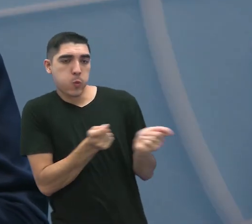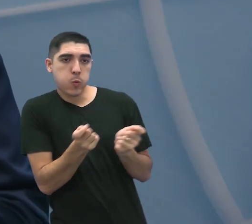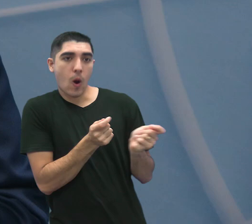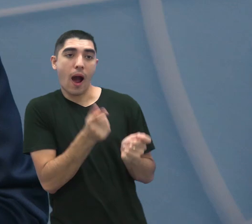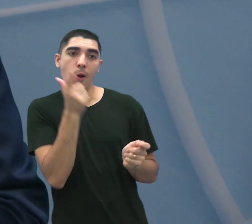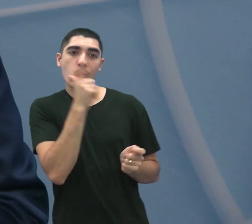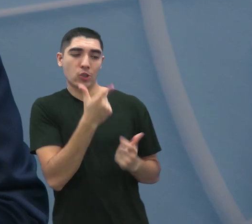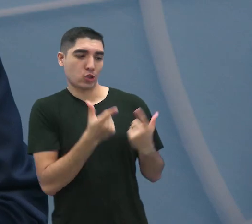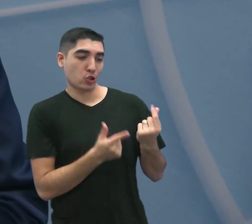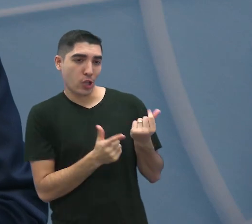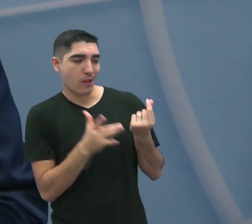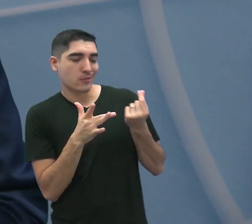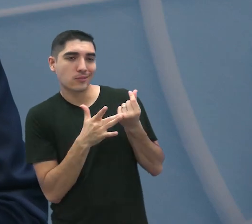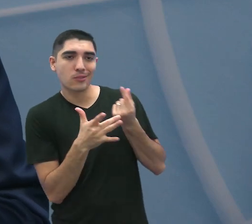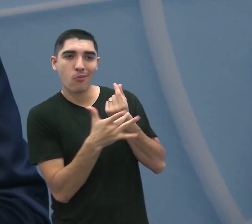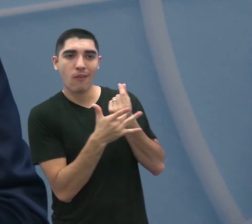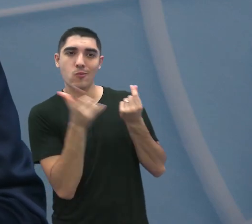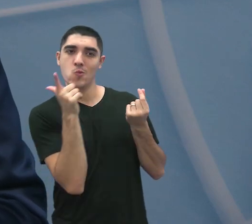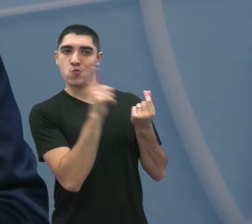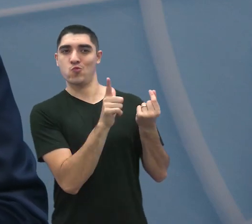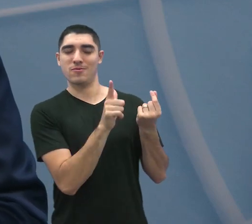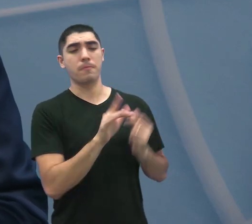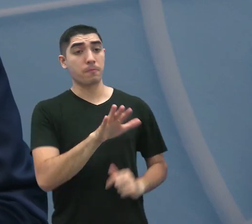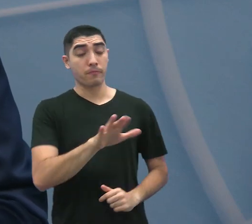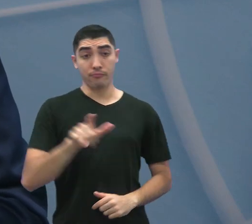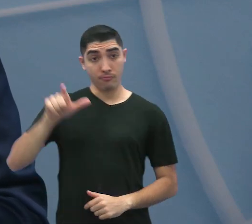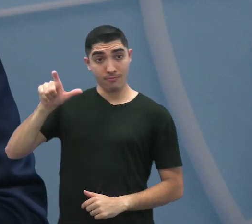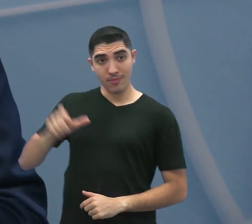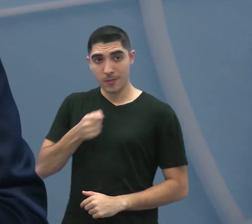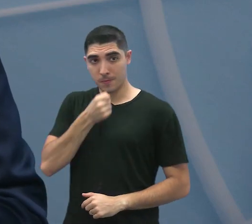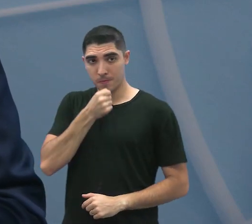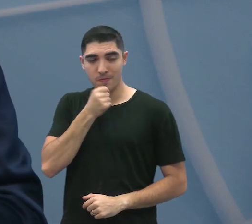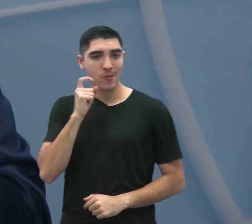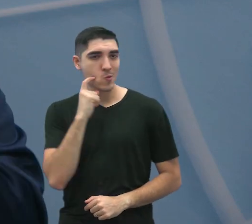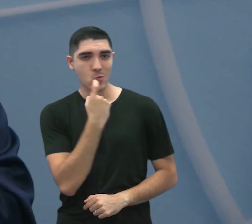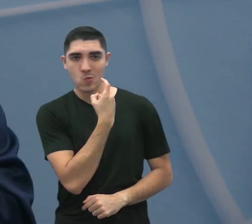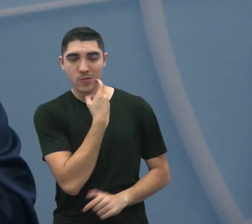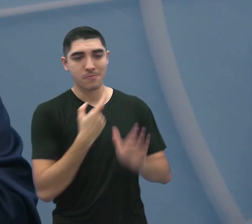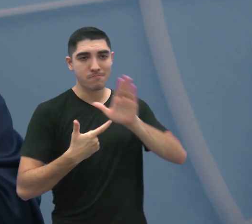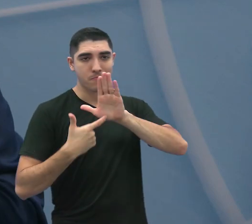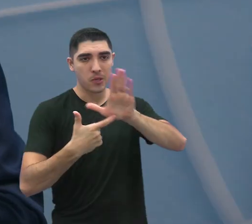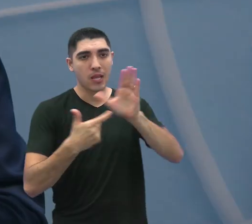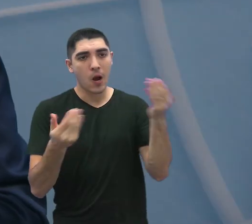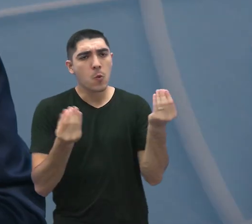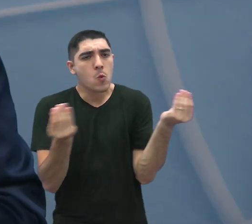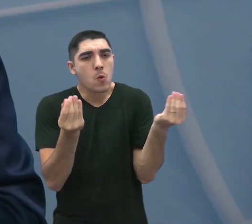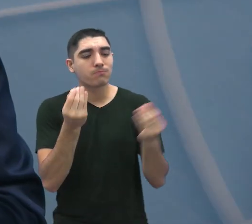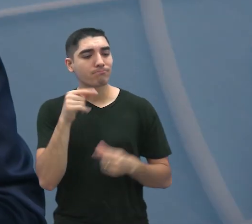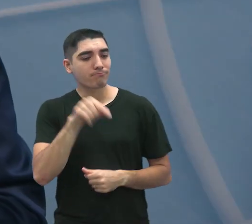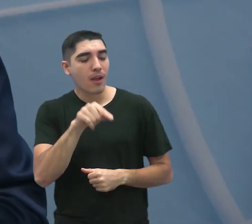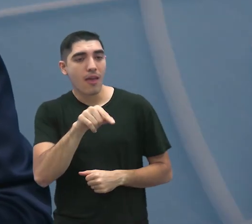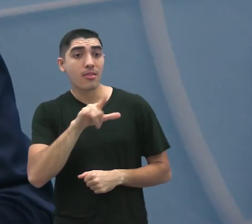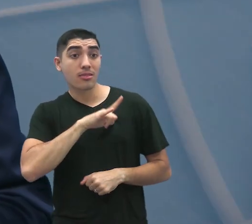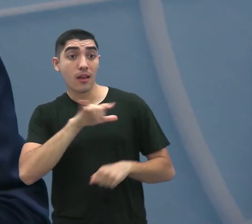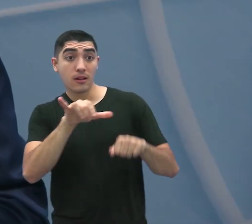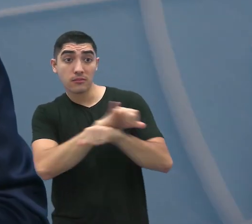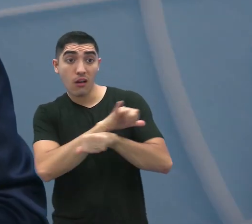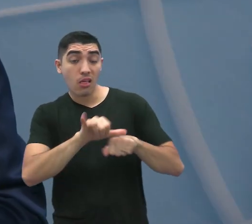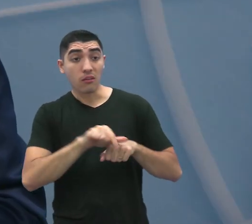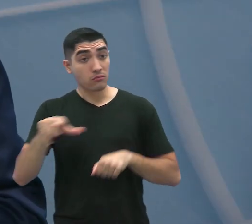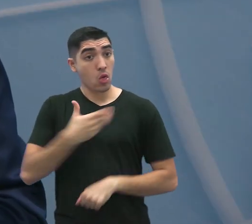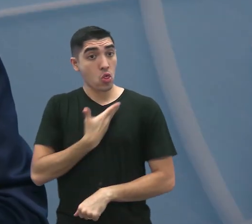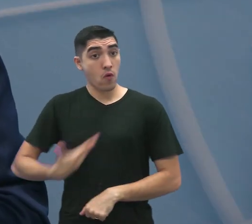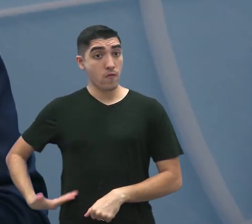saudável, né? A repórter Luísa Minas vai mostrar para a gente como funciona na prática uma das ferramentas que